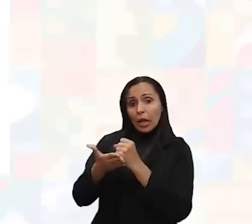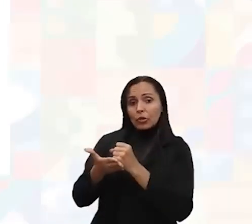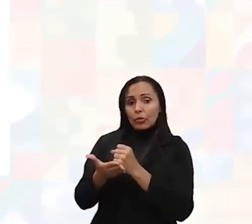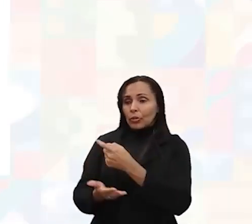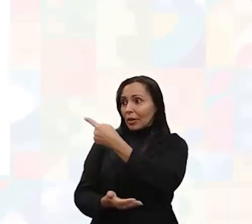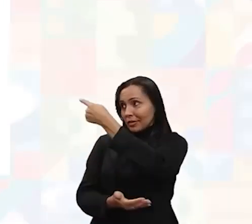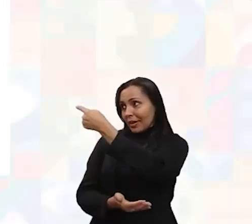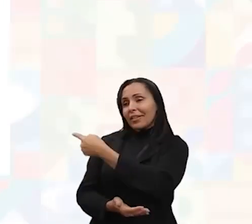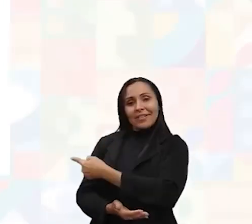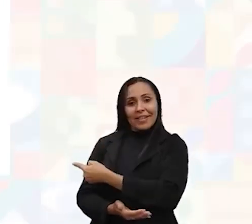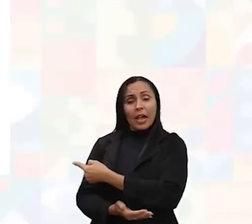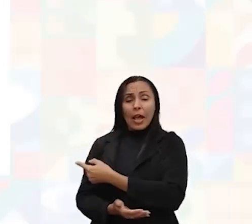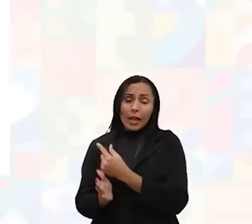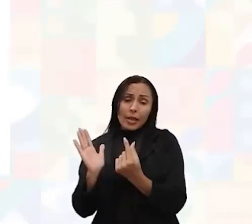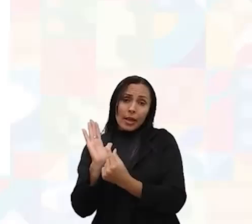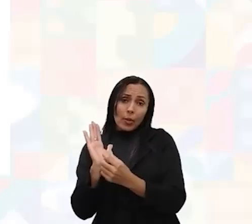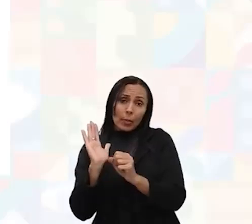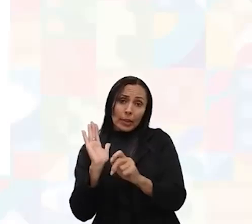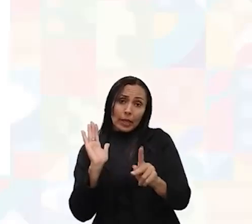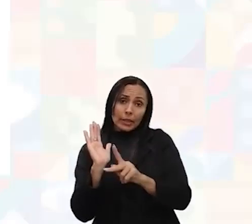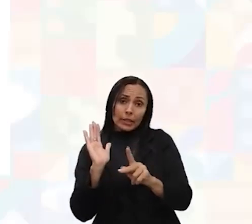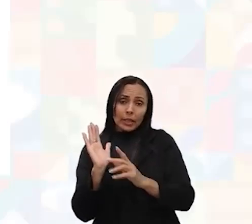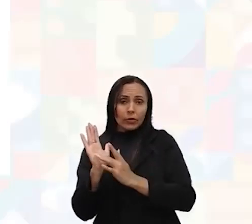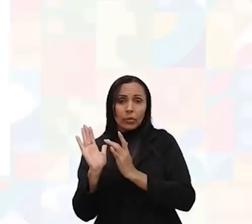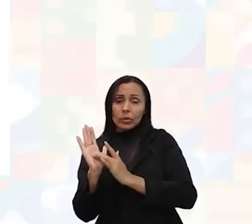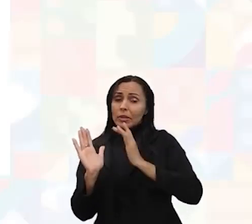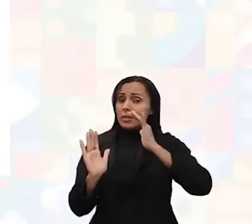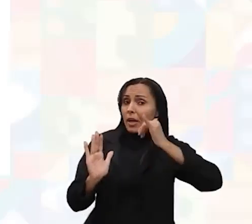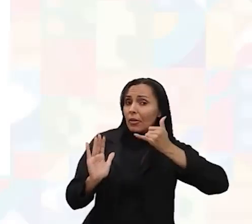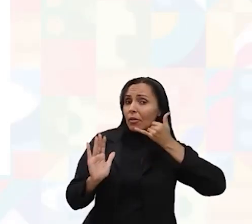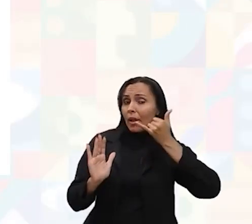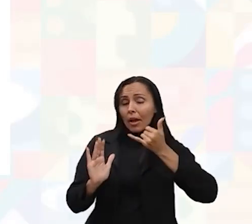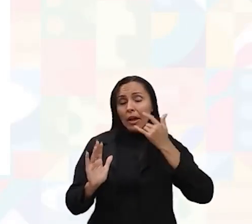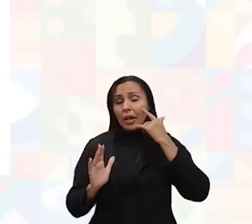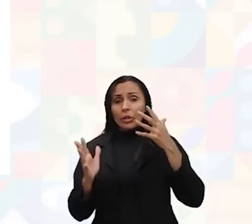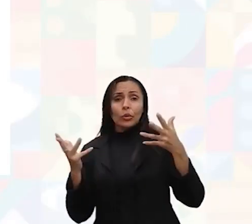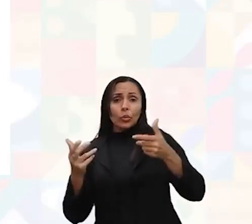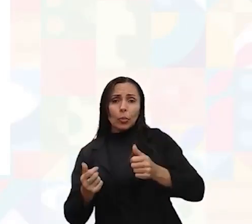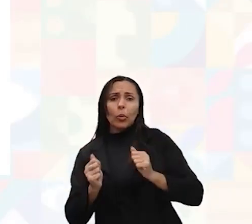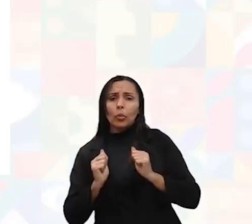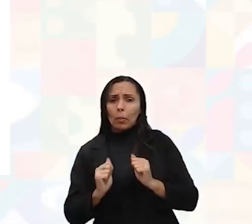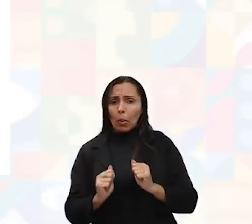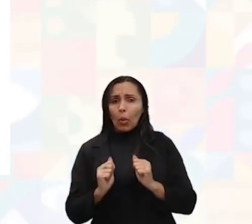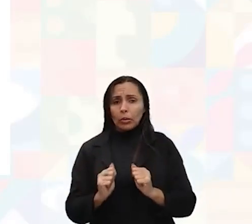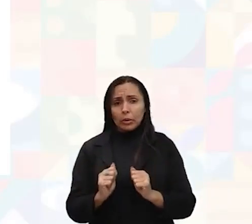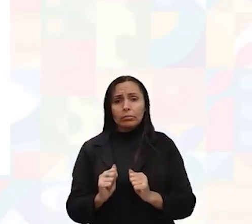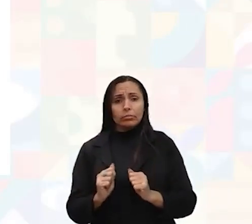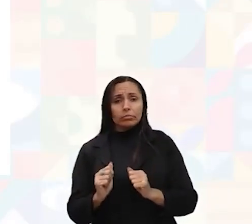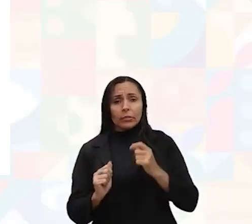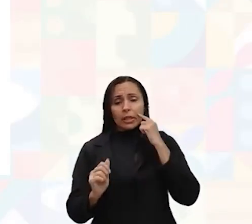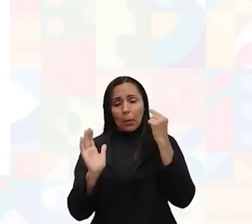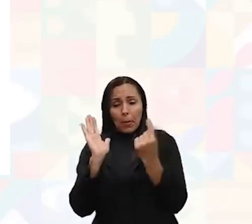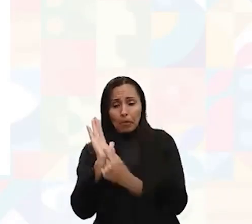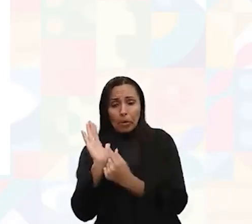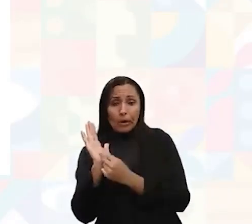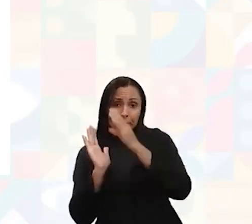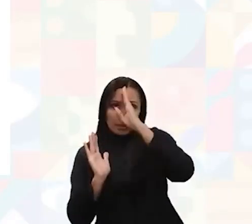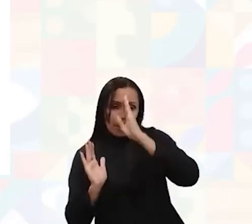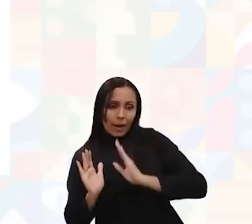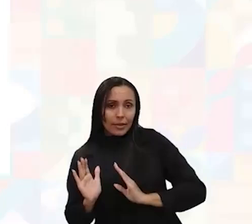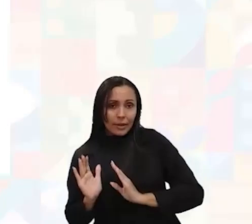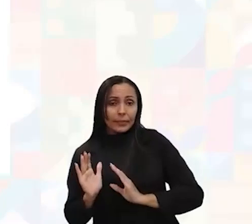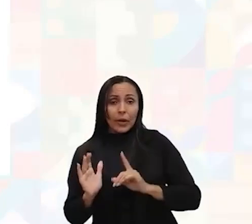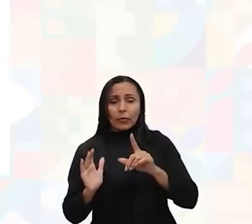bastante. E ele é um aplicativo para celular que todo mundo pode baixar, ele é gratuito, você